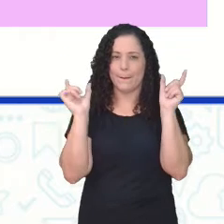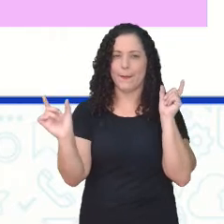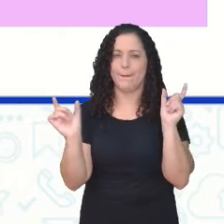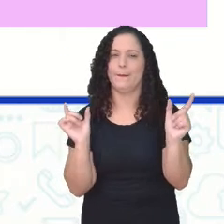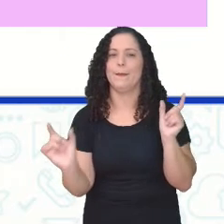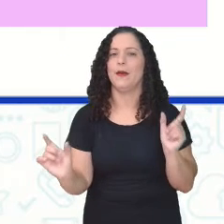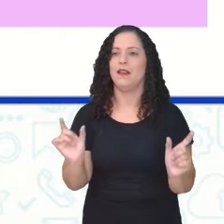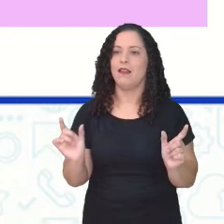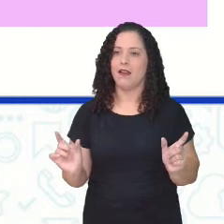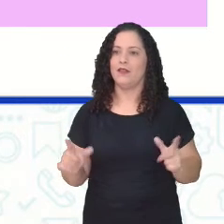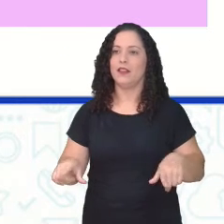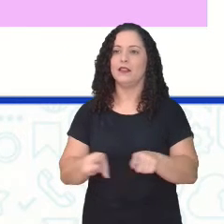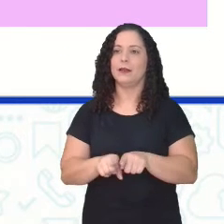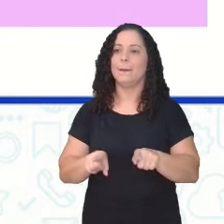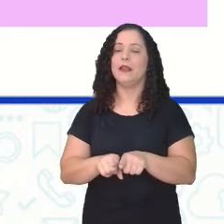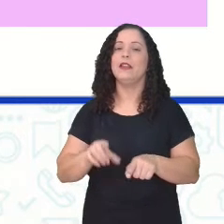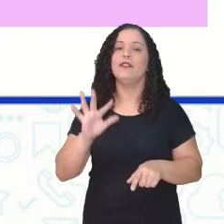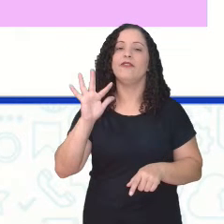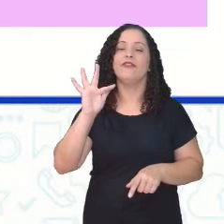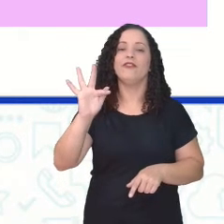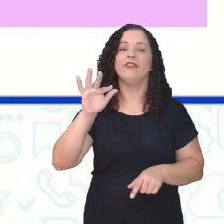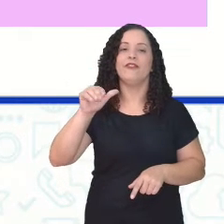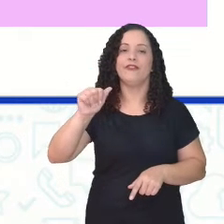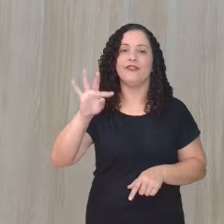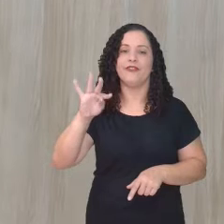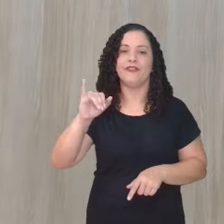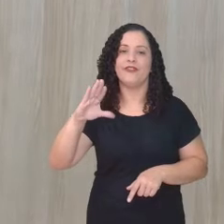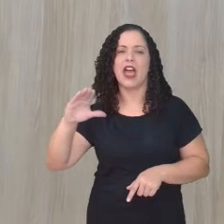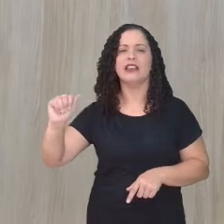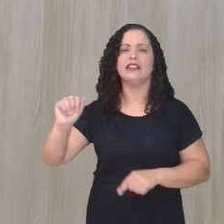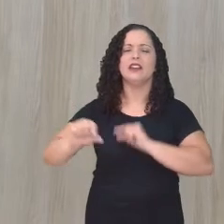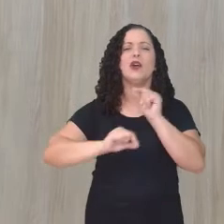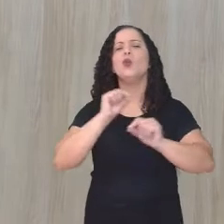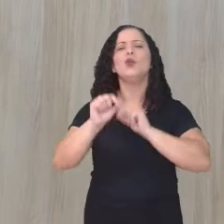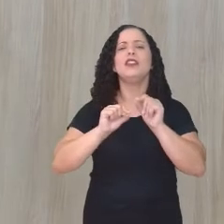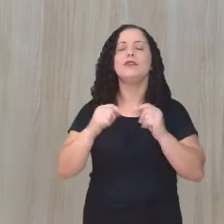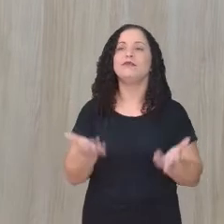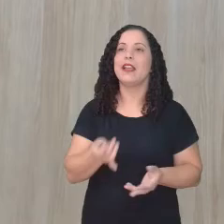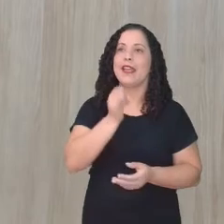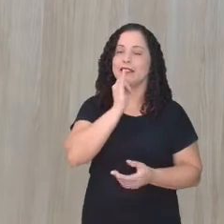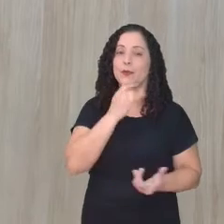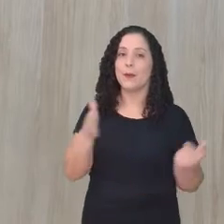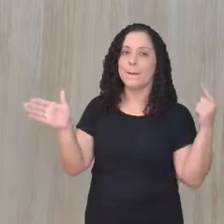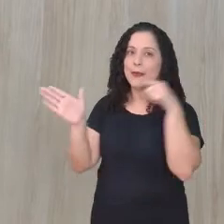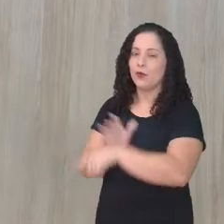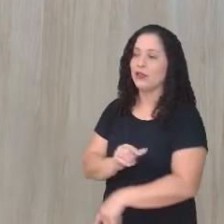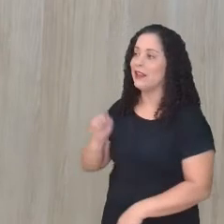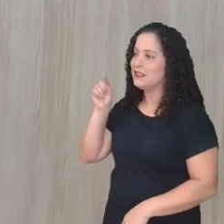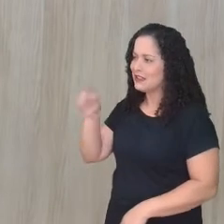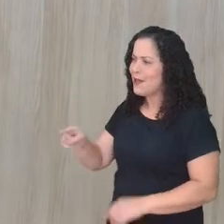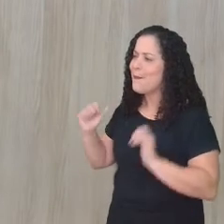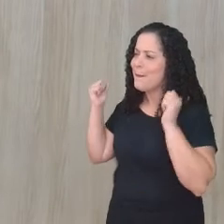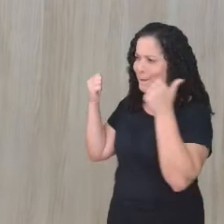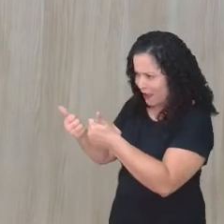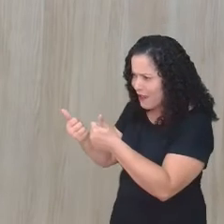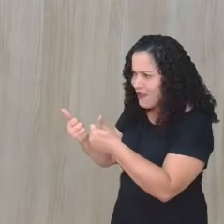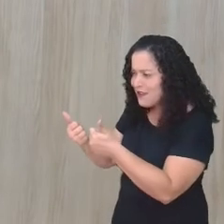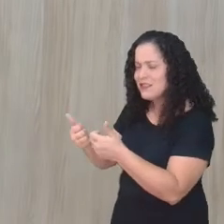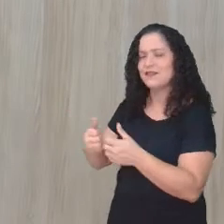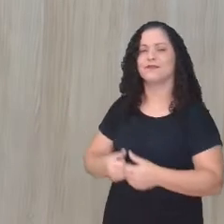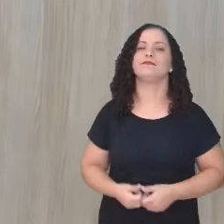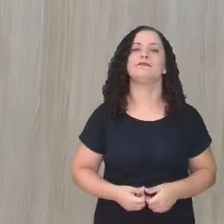você fala aí, quando você chega e cita assim, você está bem? Você está bem? Não é? O mineiro fala assim,